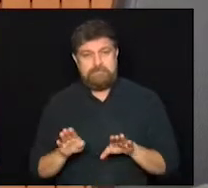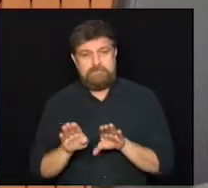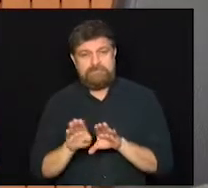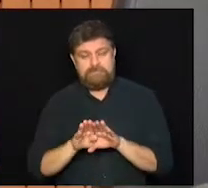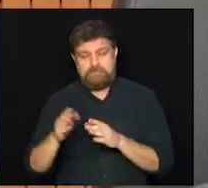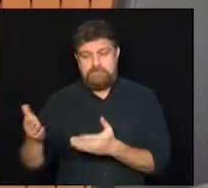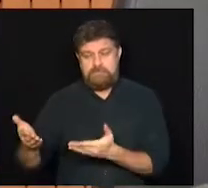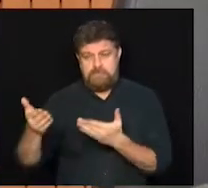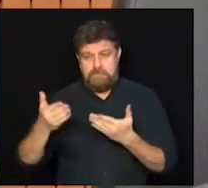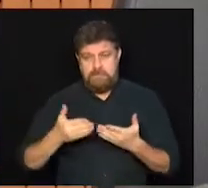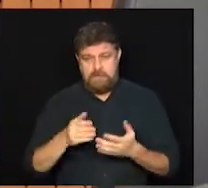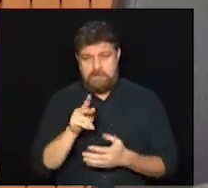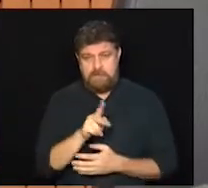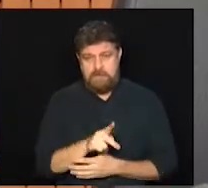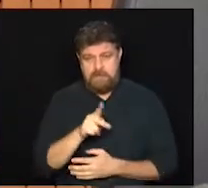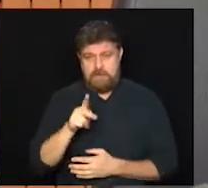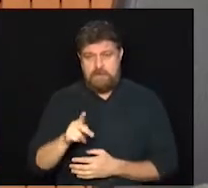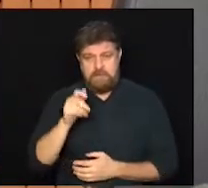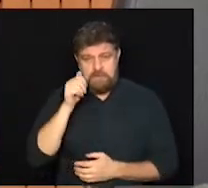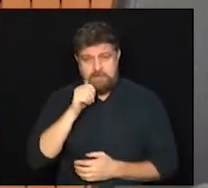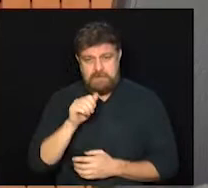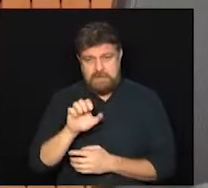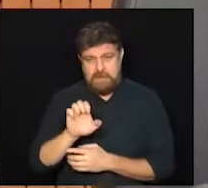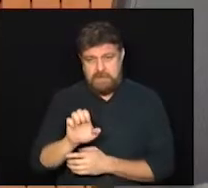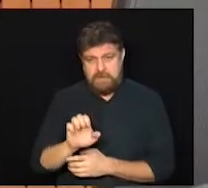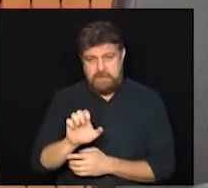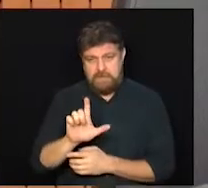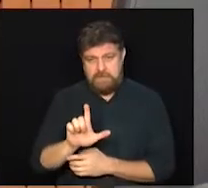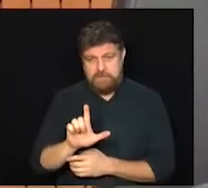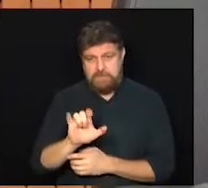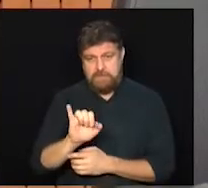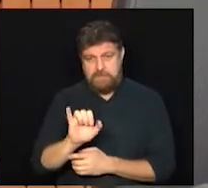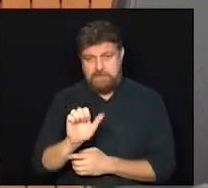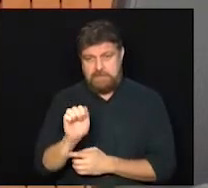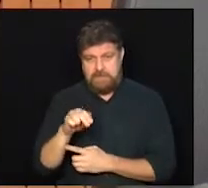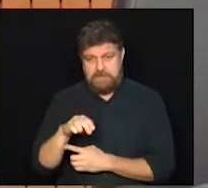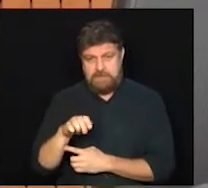a professora Eliana Amaral, que é pró-reitora